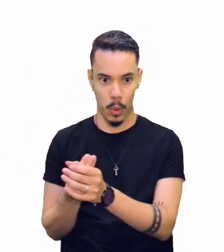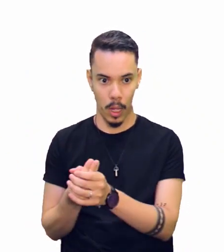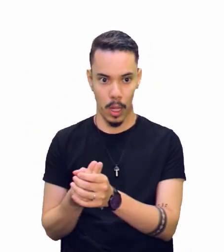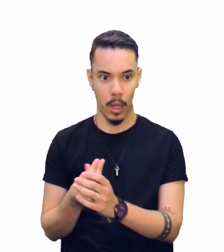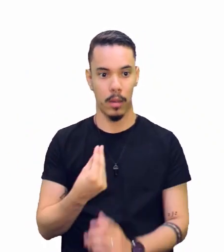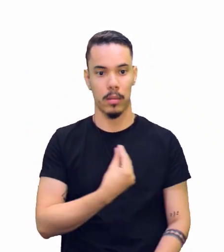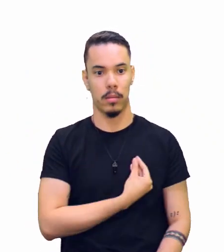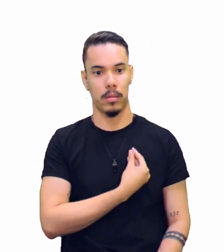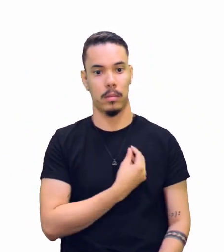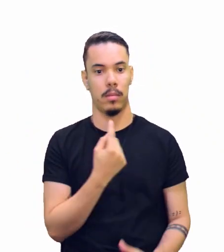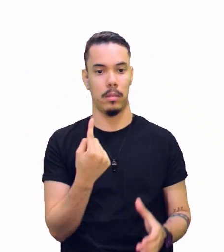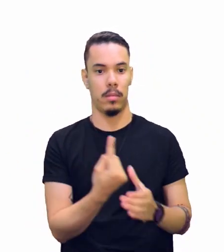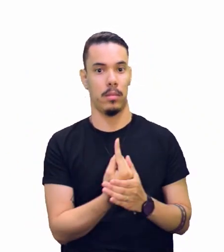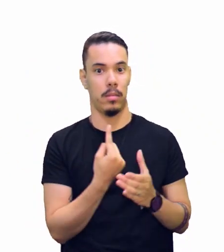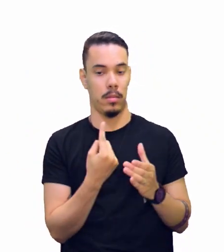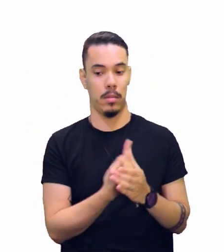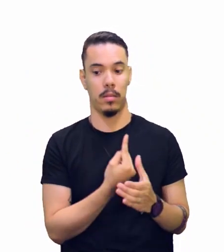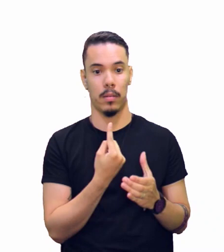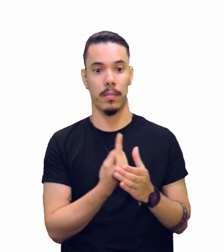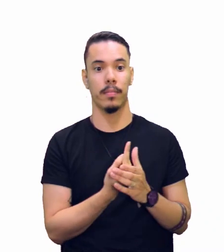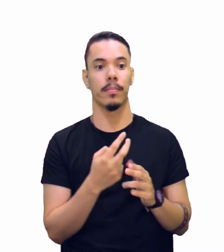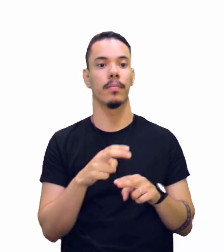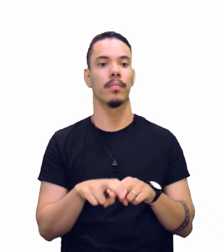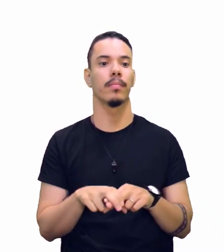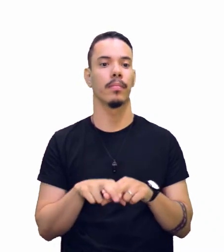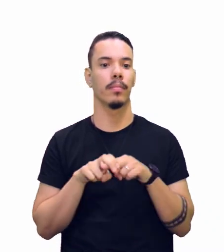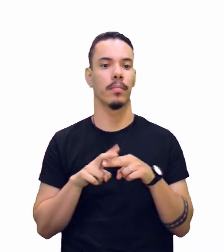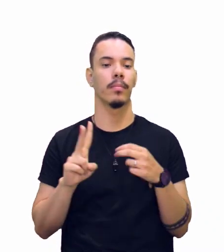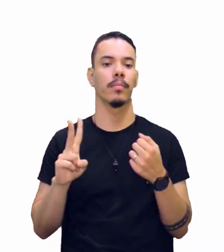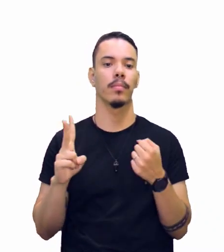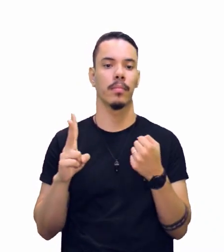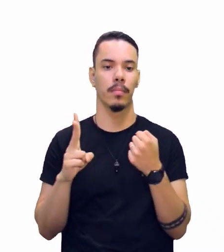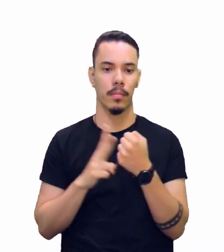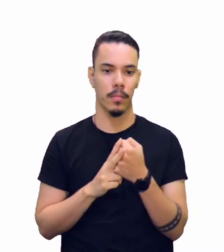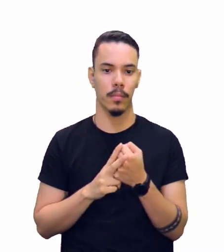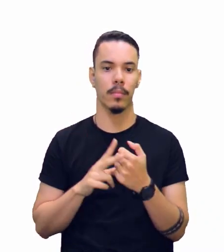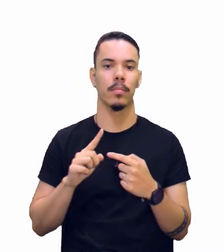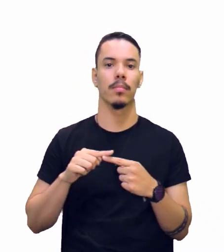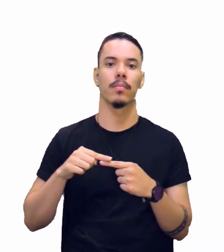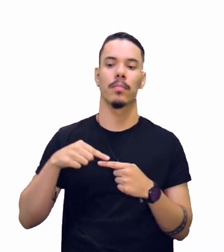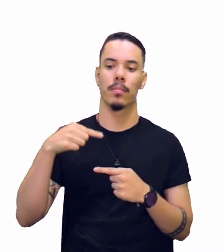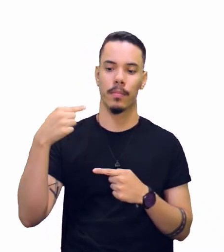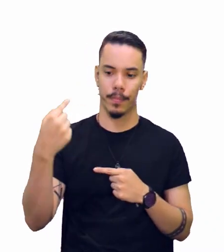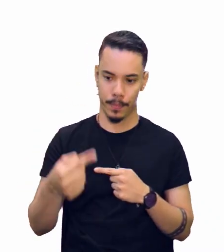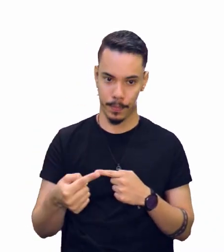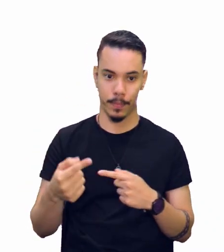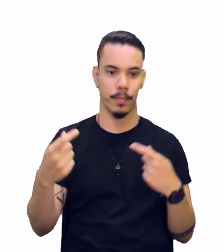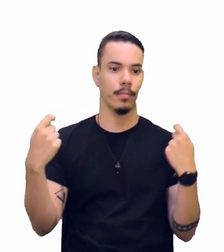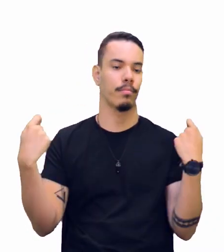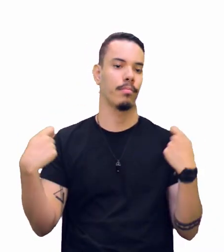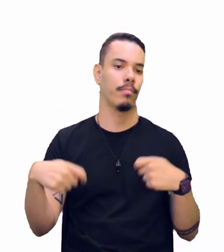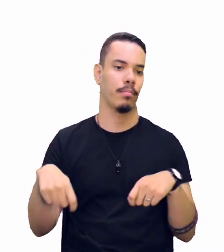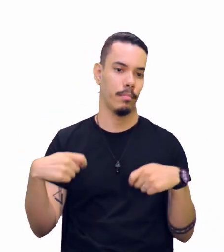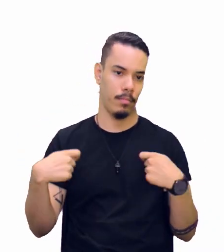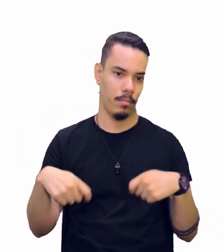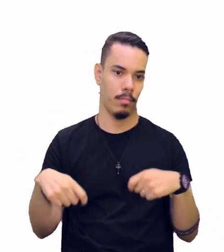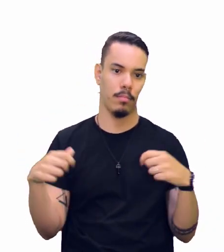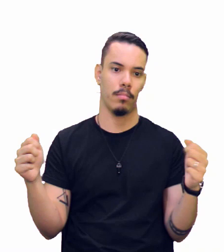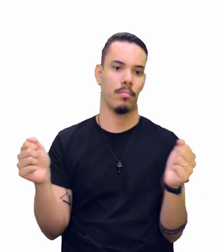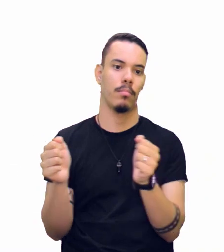no singular. Portanto, o verbo que vem logo em seguida vem na